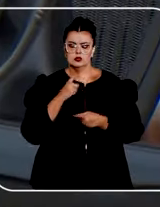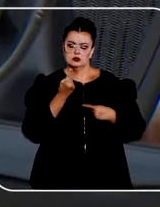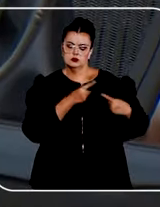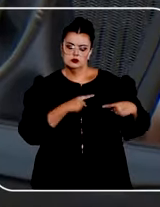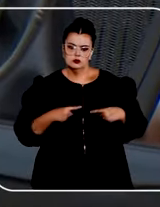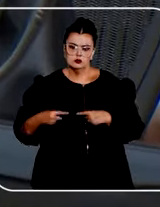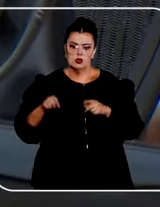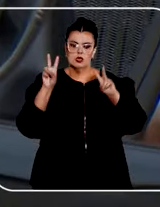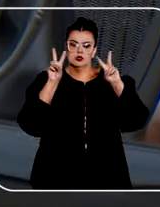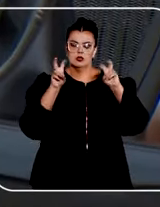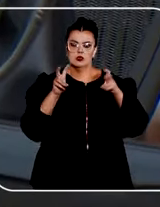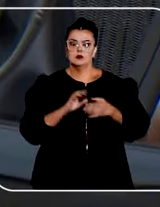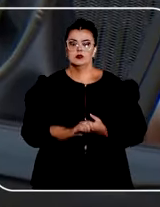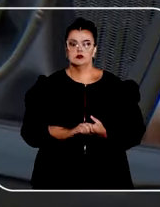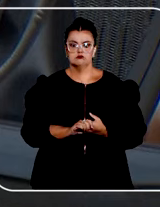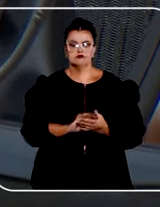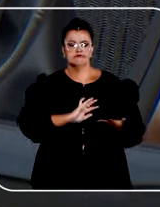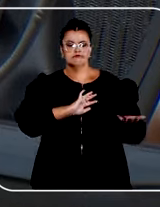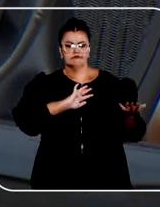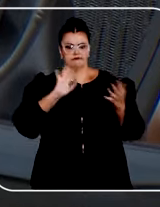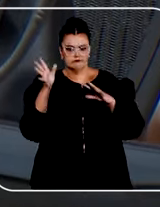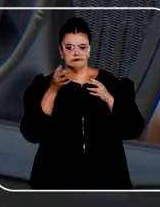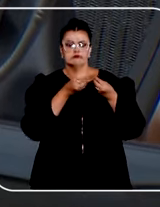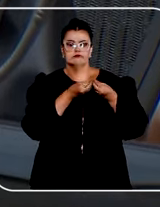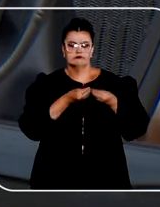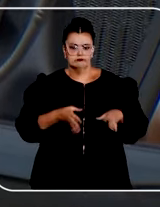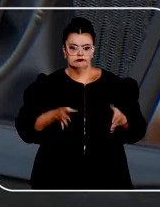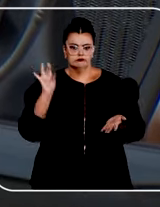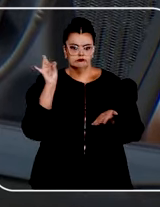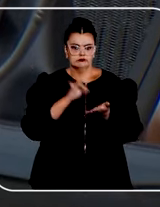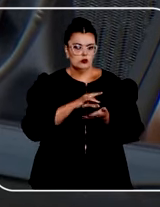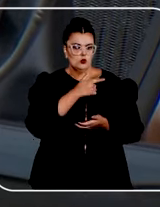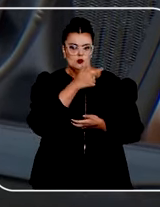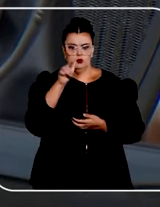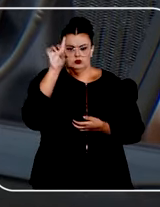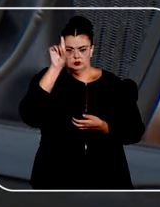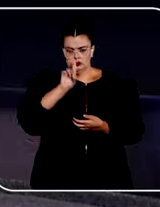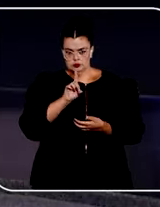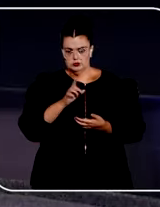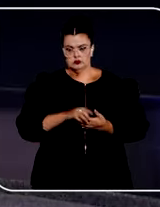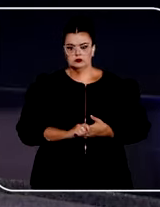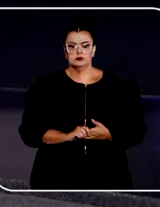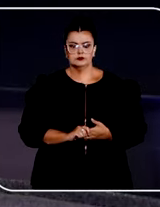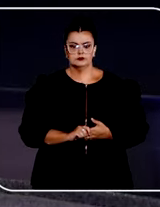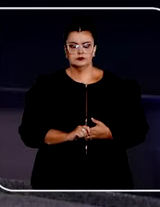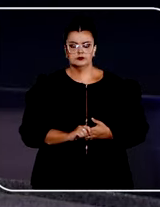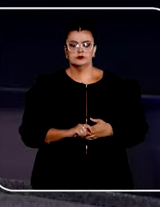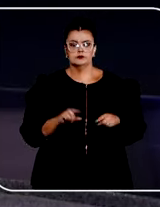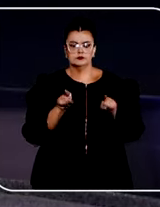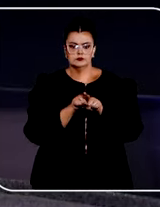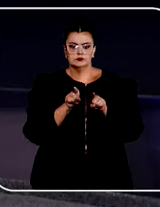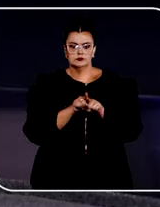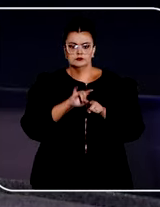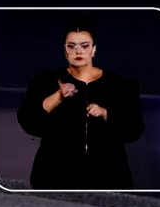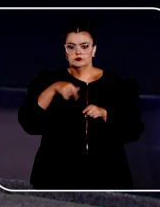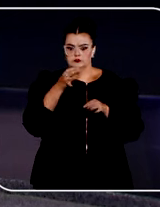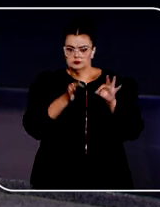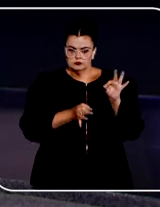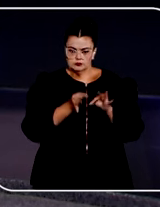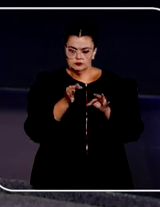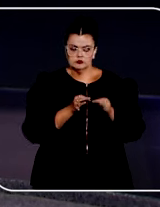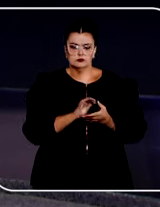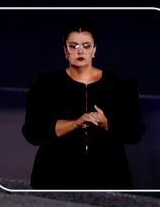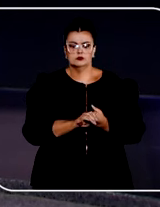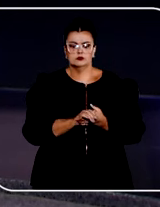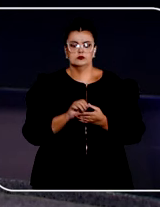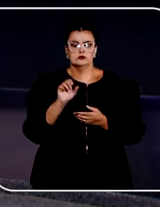discussão do tema poderia prejudicar a concretização de outros direitos além dos julgamentos o Superior Tribunal de